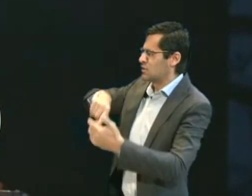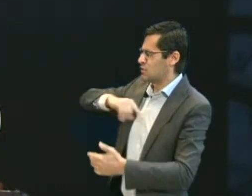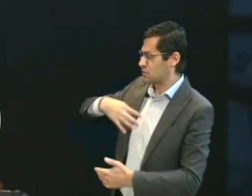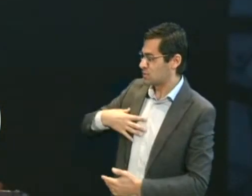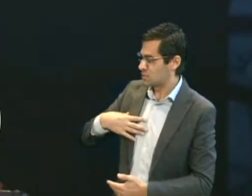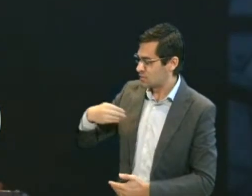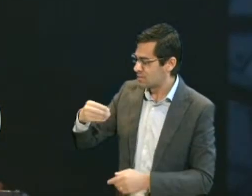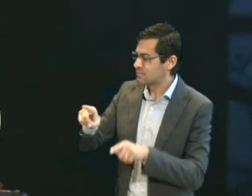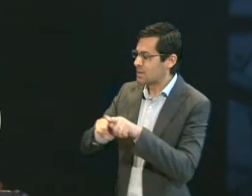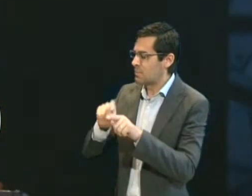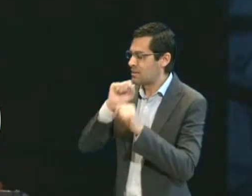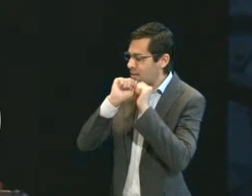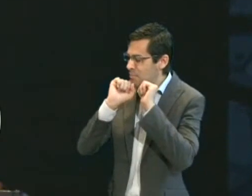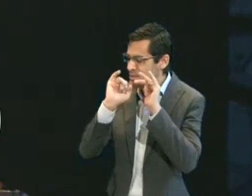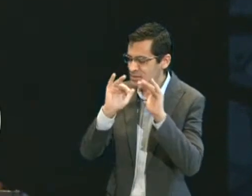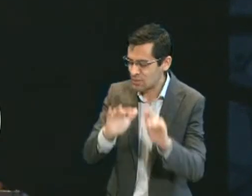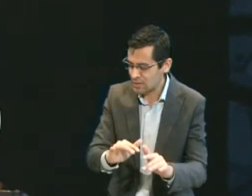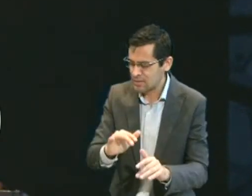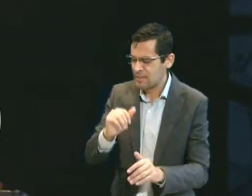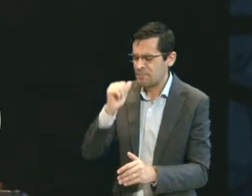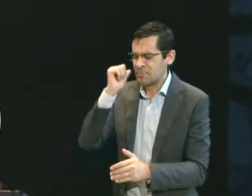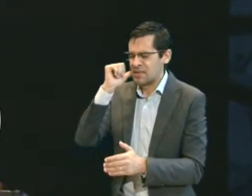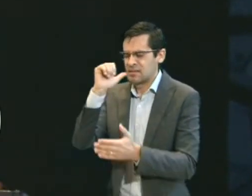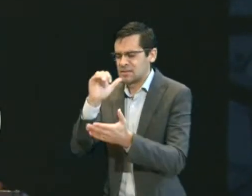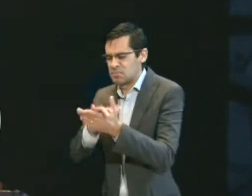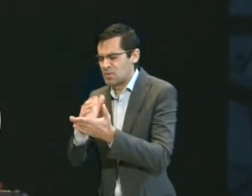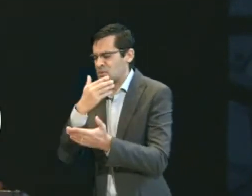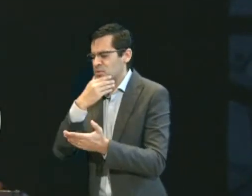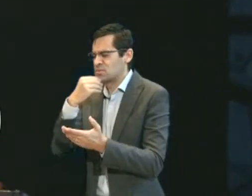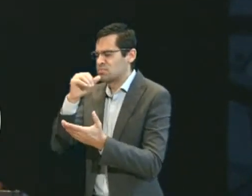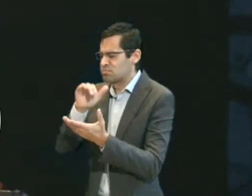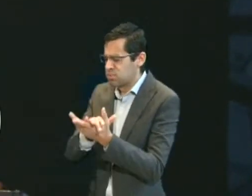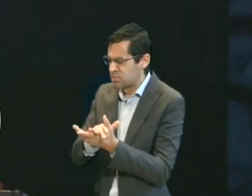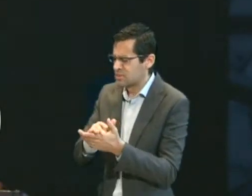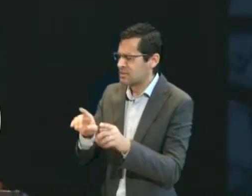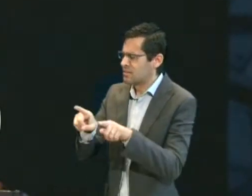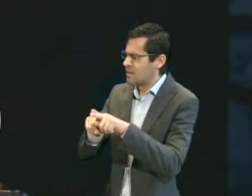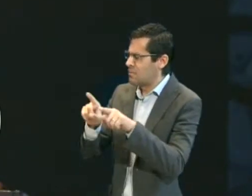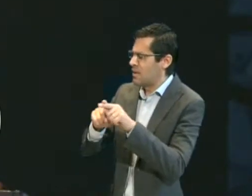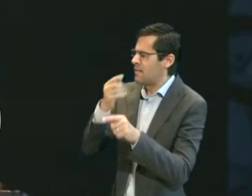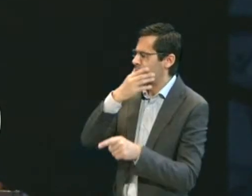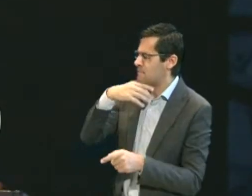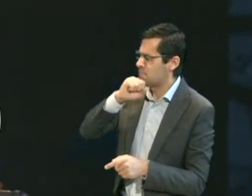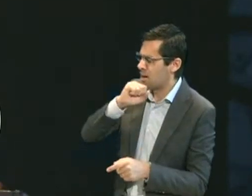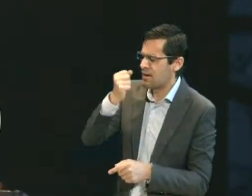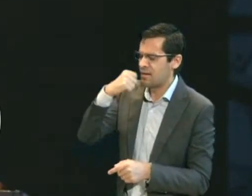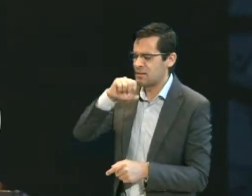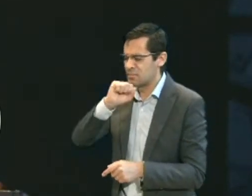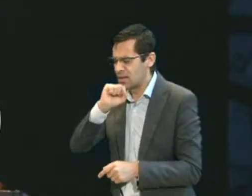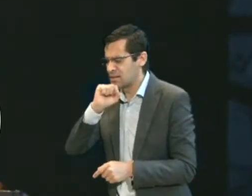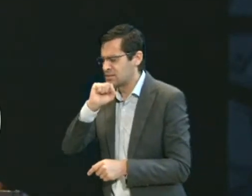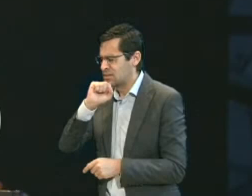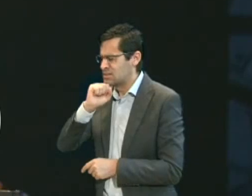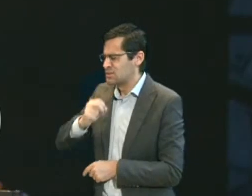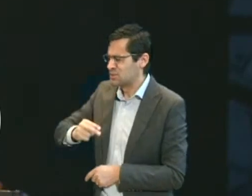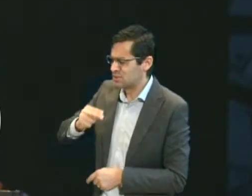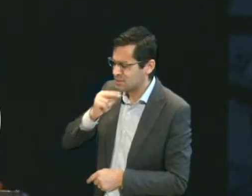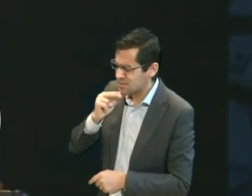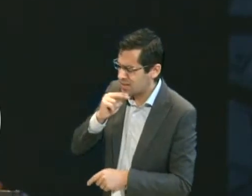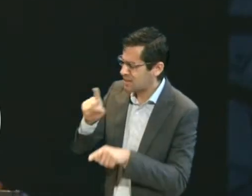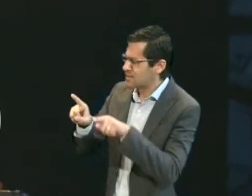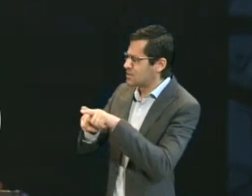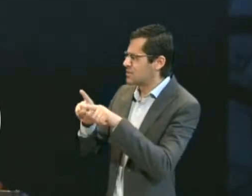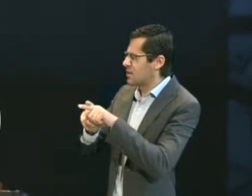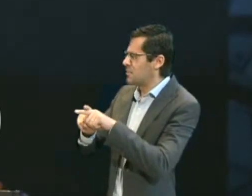sejam abençoados, que os nossos esposos sejam abençoados, que os nossos pais sejam abençoados, que os filhos dos nossos filhos sejam